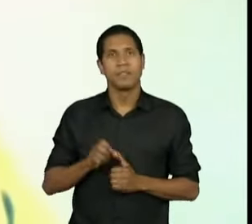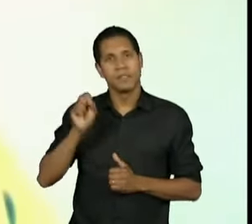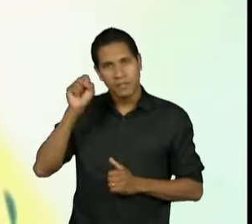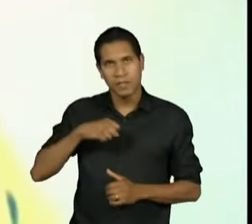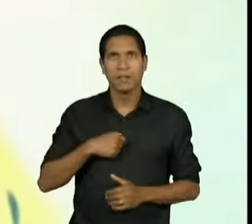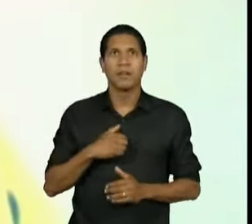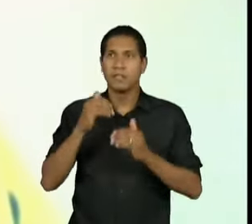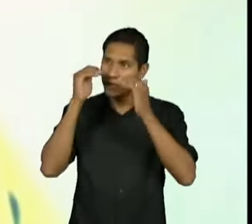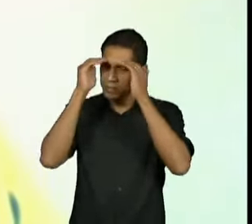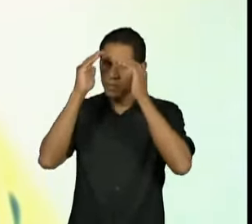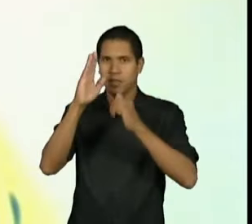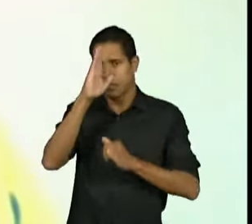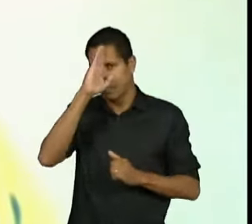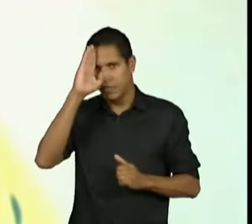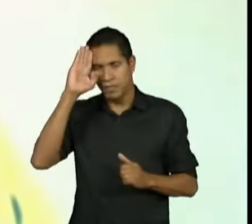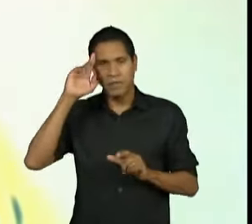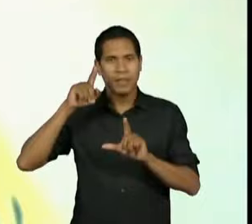academia,